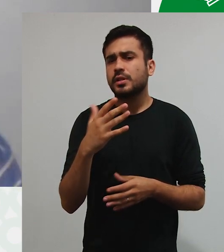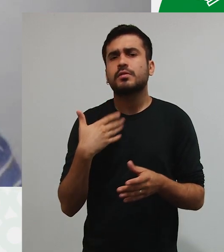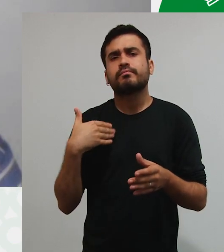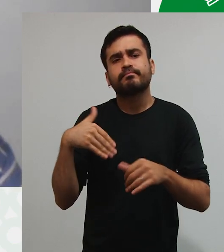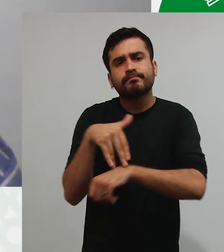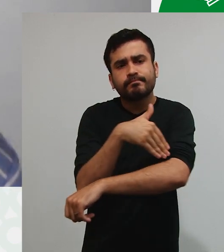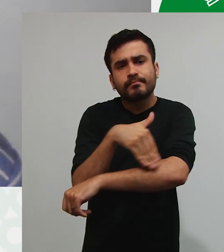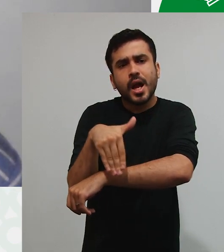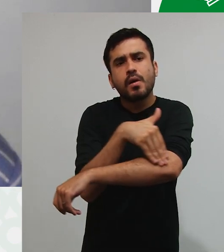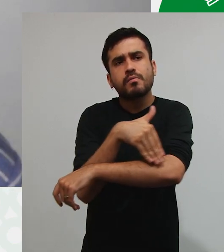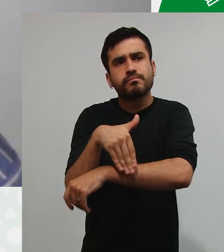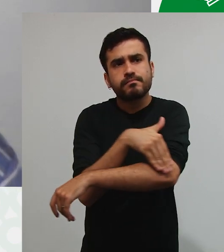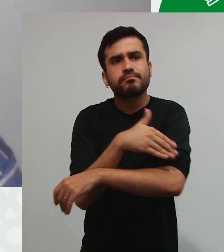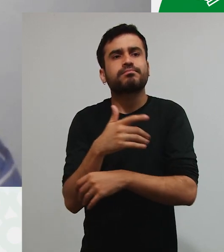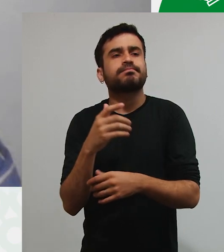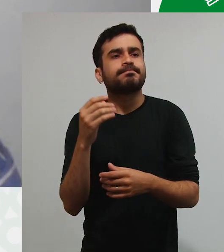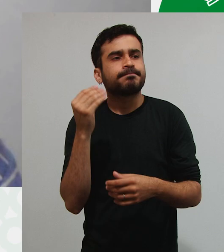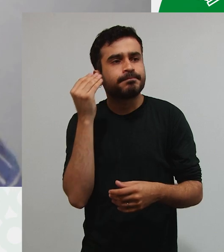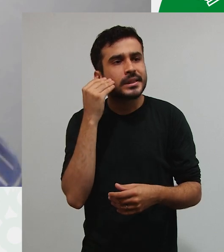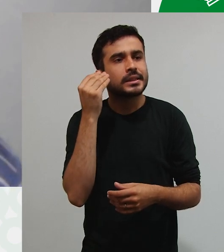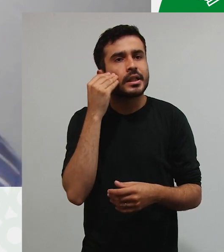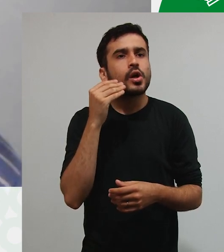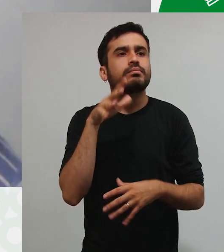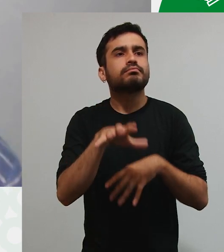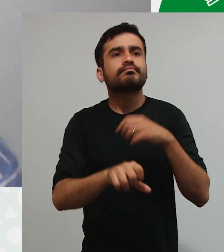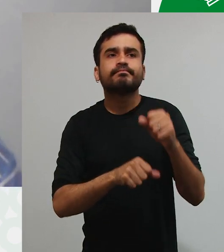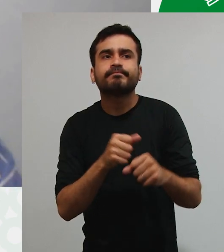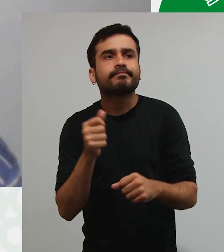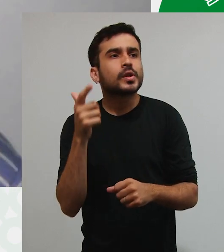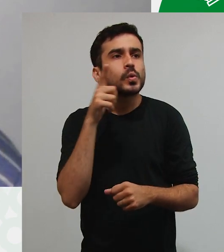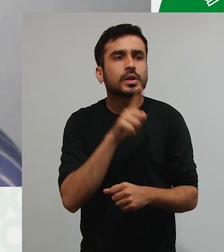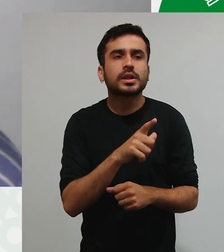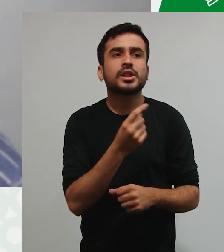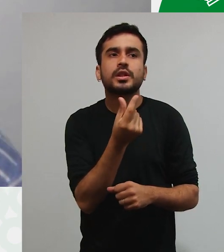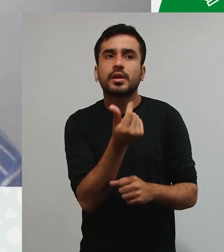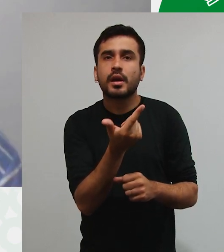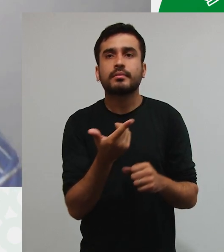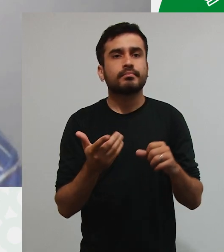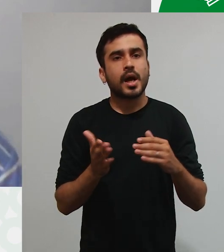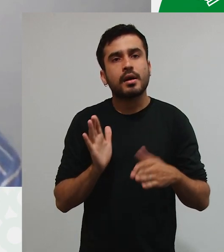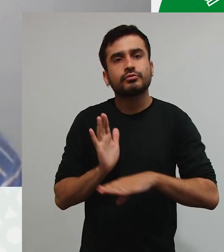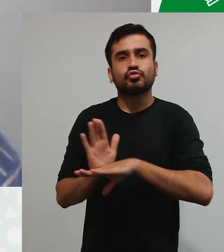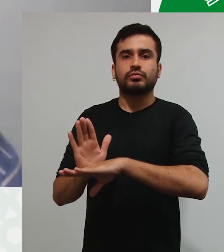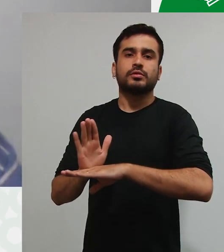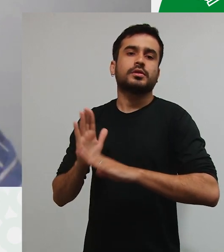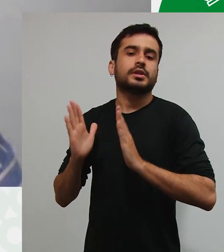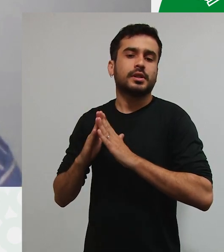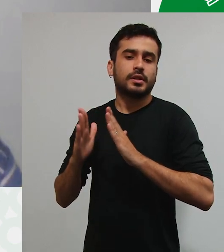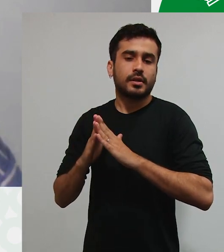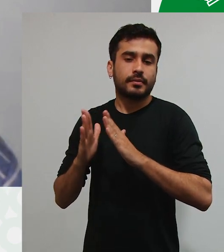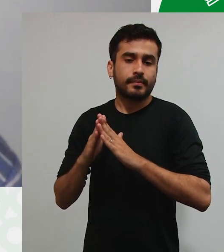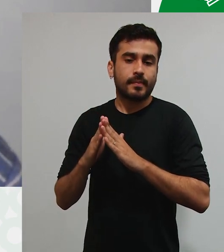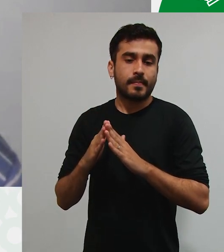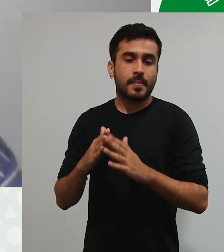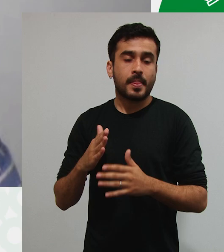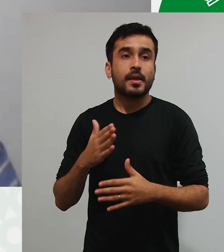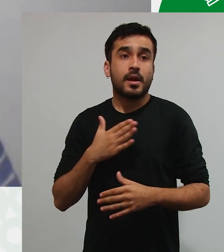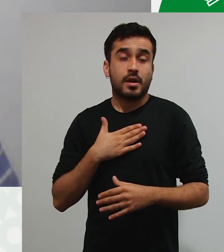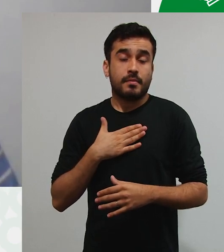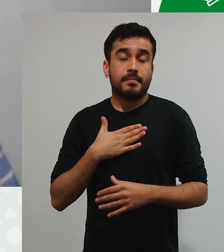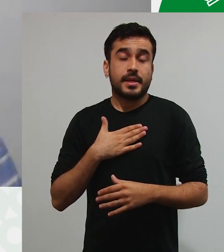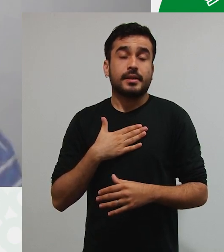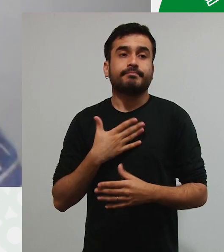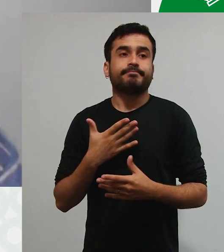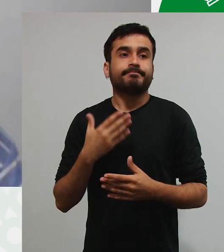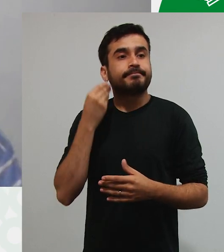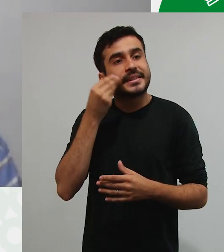idade, tivesse que ir para as ruas para poder conseguir recursos para ajudar no sustento da família. Então, esse foi o primeiro momento